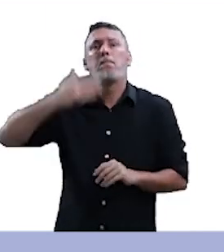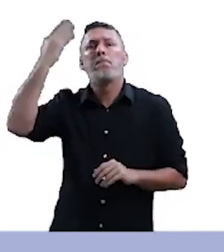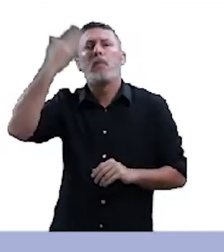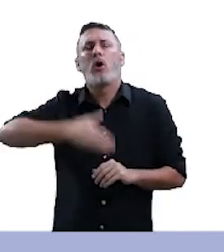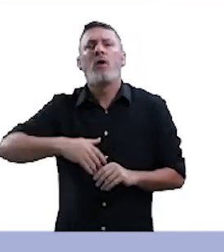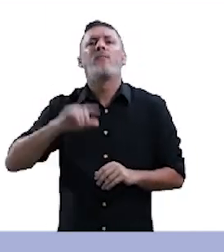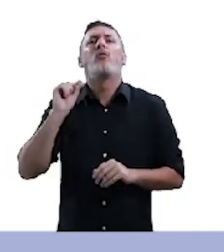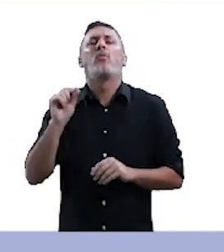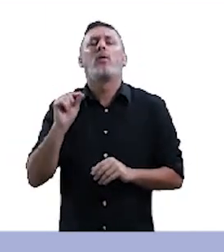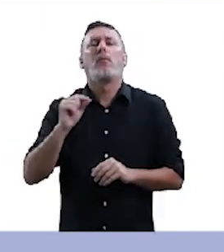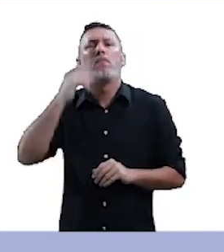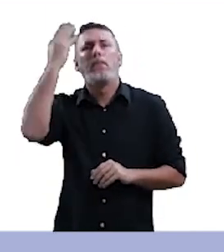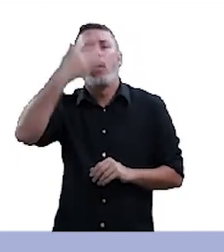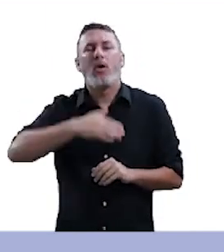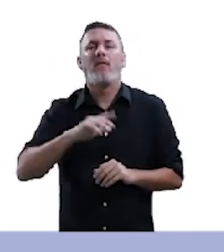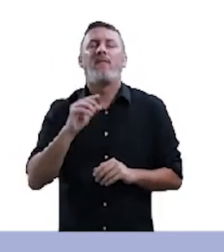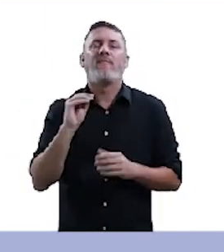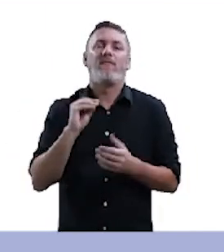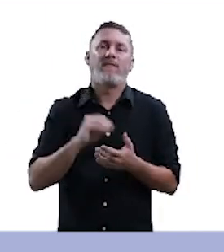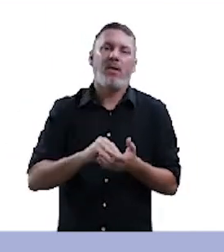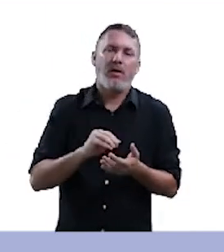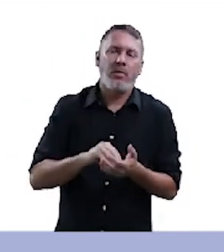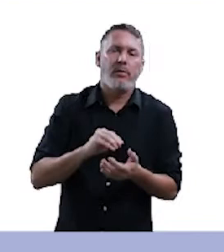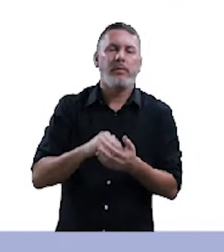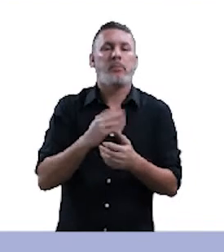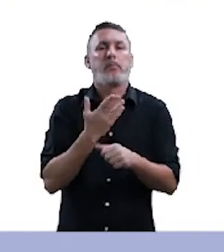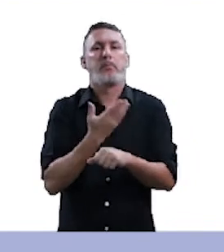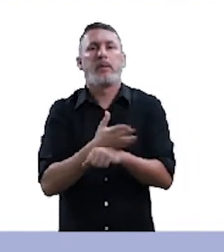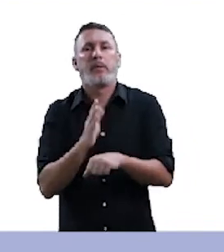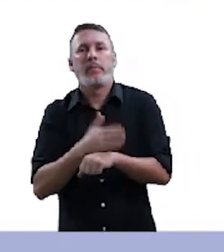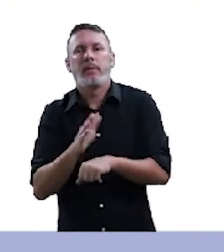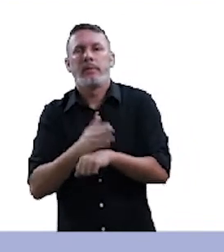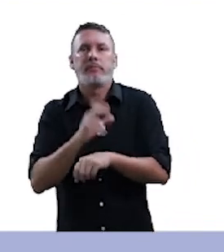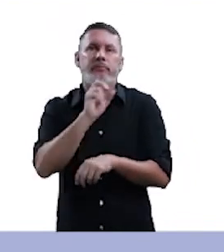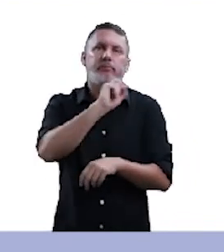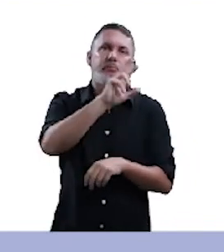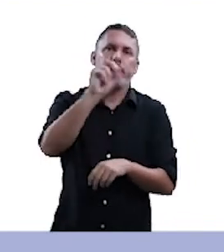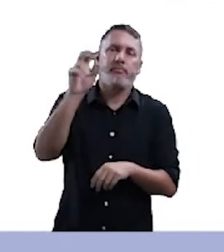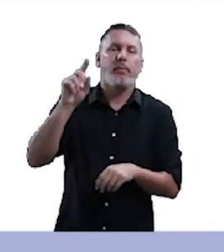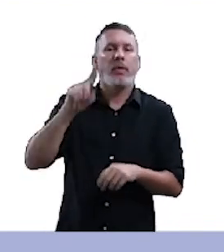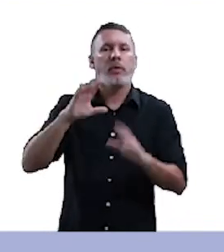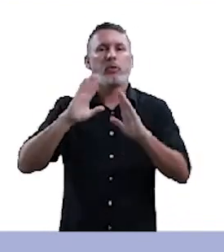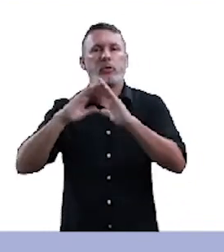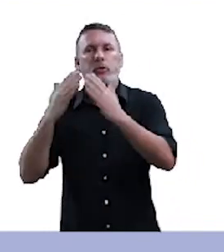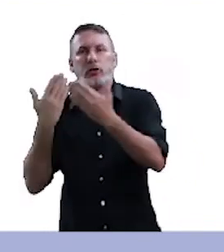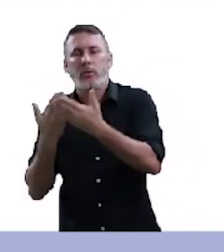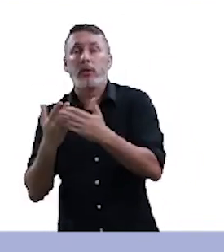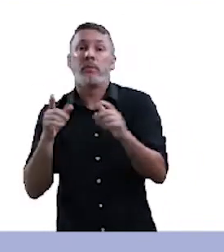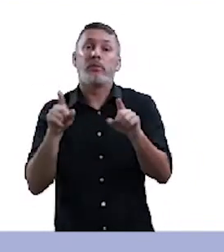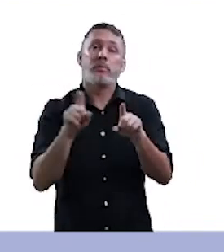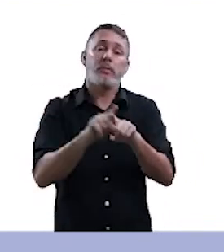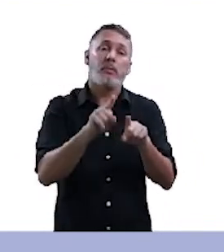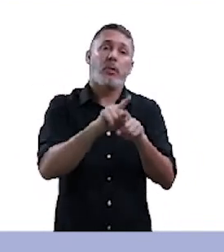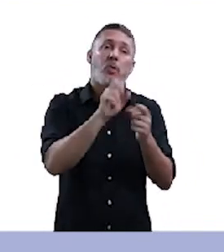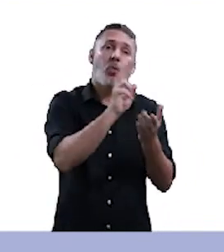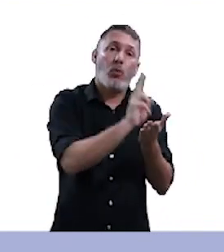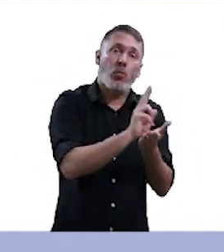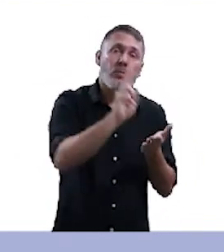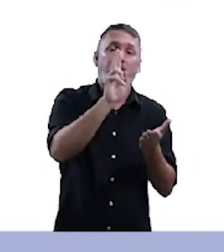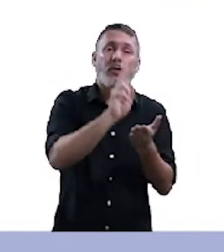de preparo, é o que está em vermelho para vocês. São as escolas regulares e as universidades que não